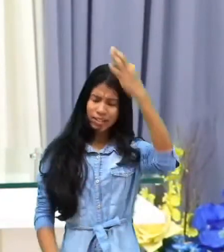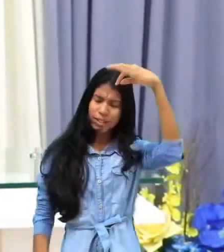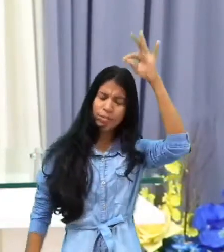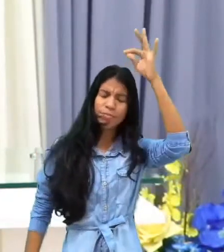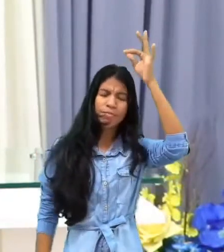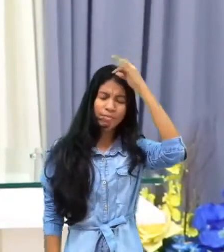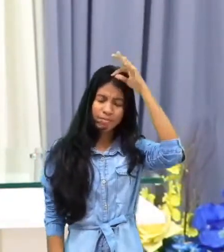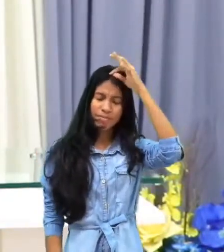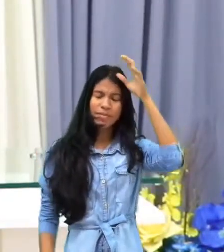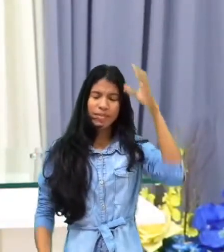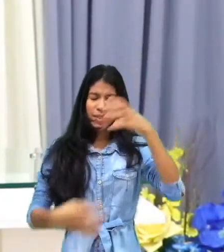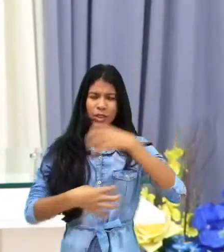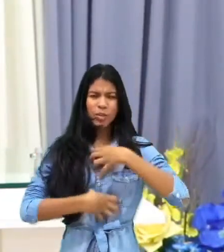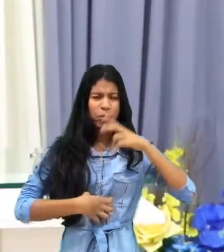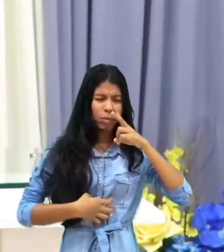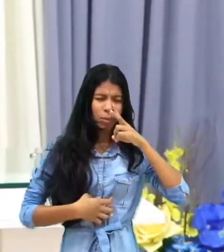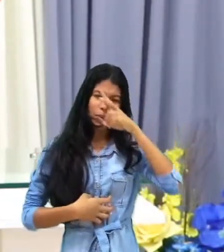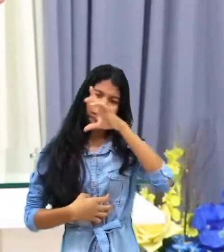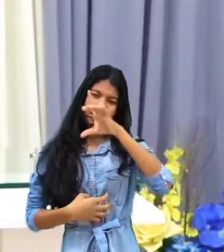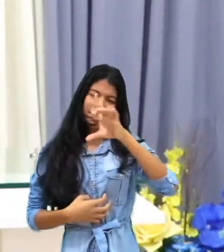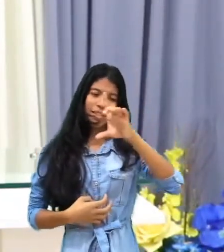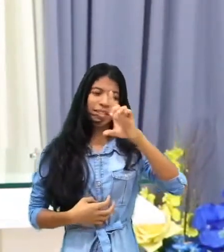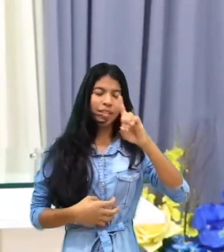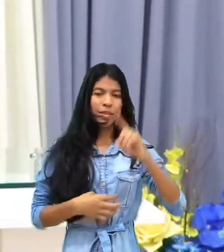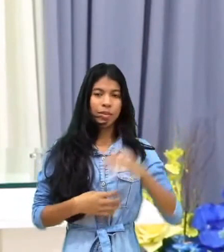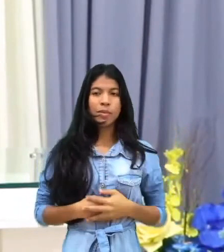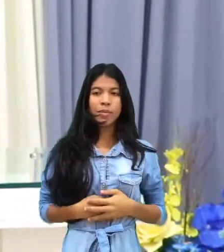Deus, e voltou a ver